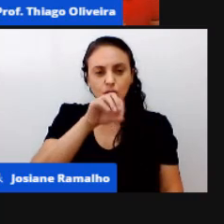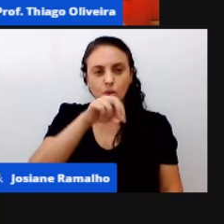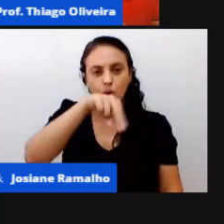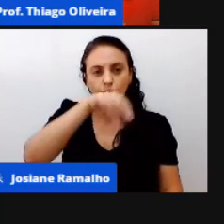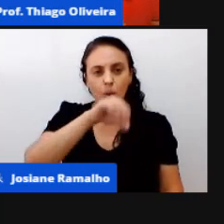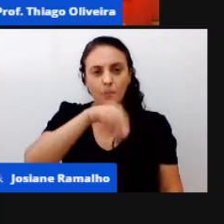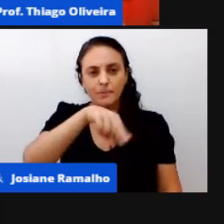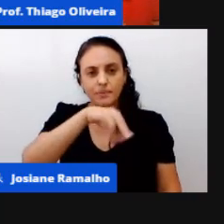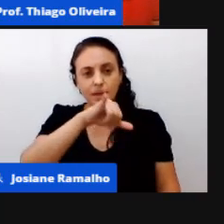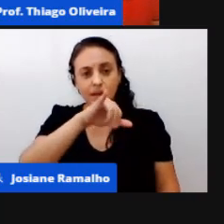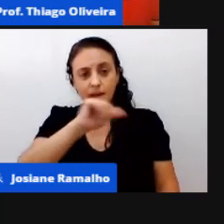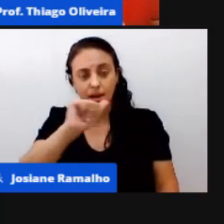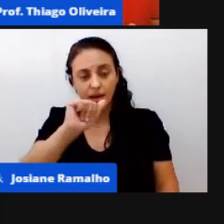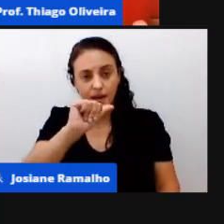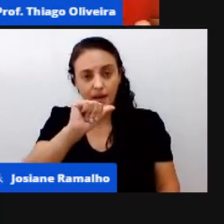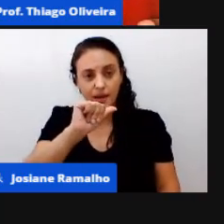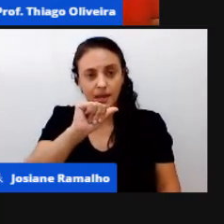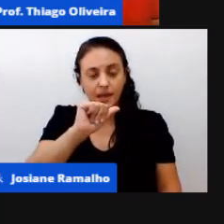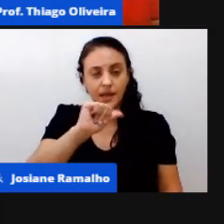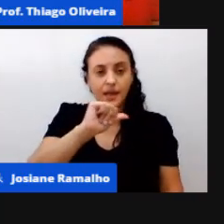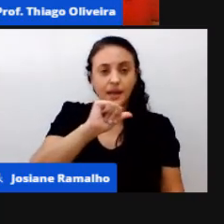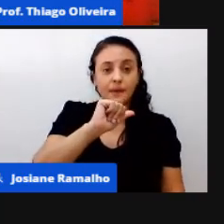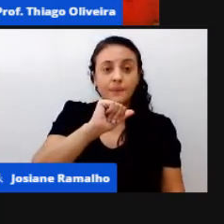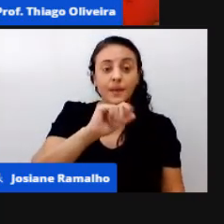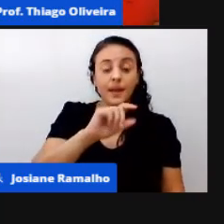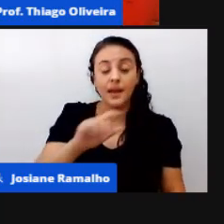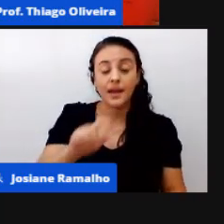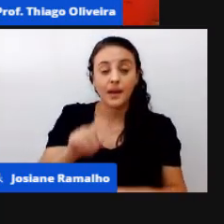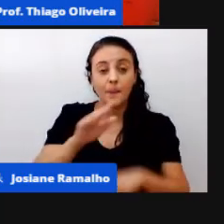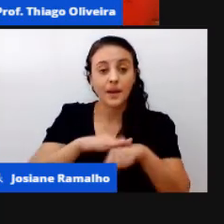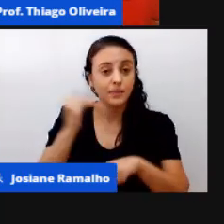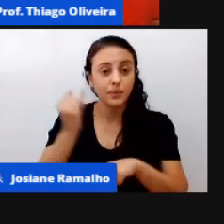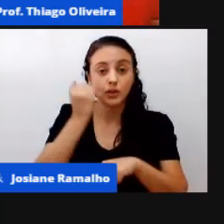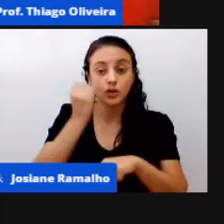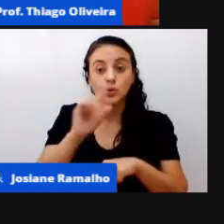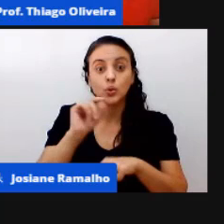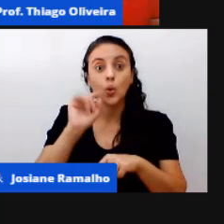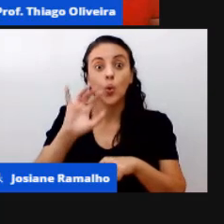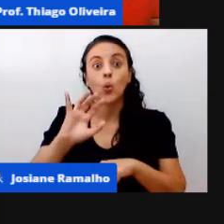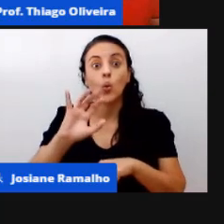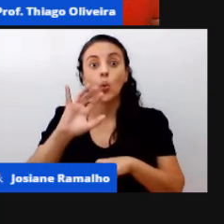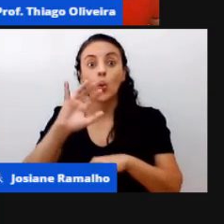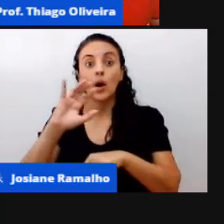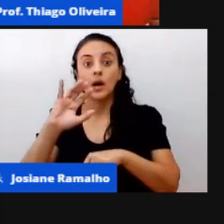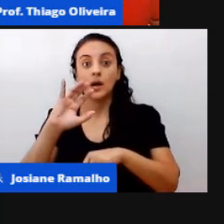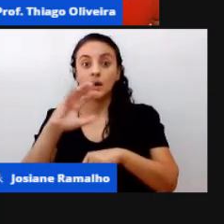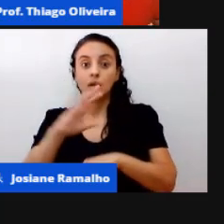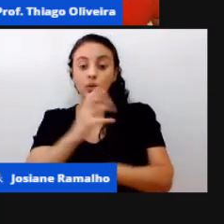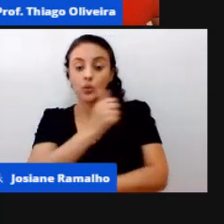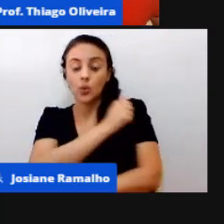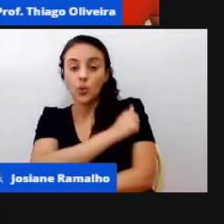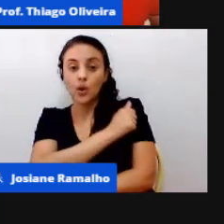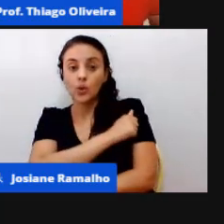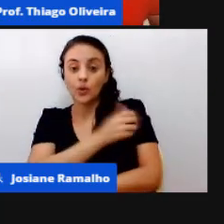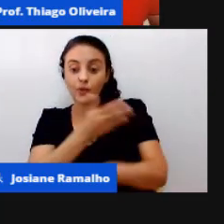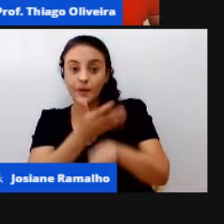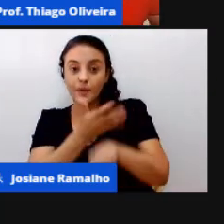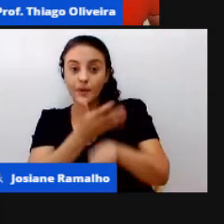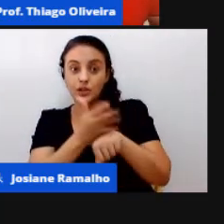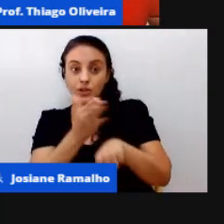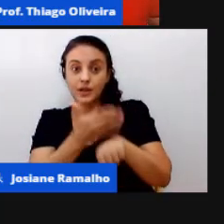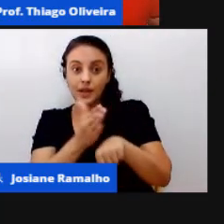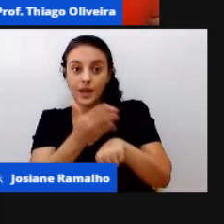mais importante. É quando o aluno vai aplicar a teoria, a prática, que o professor precisa estar por